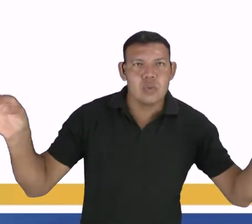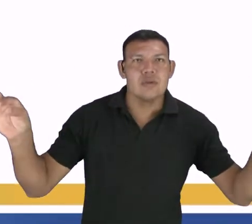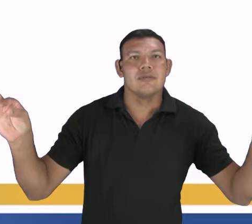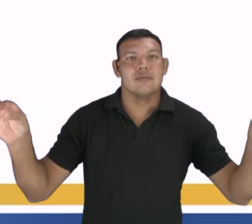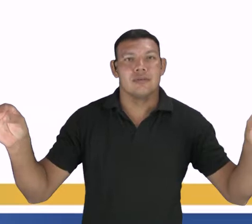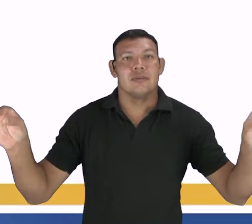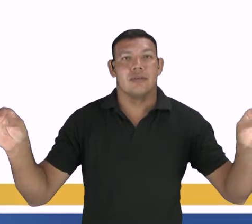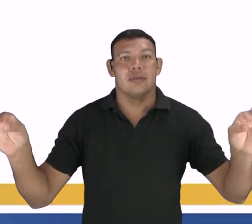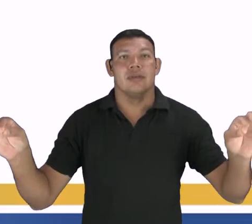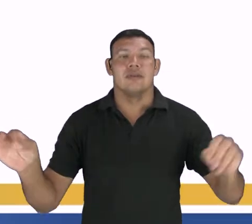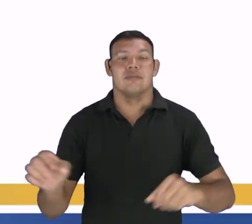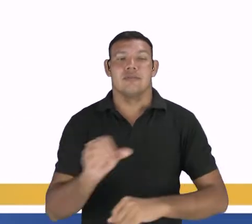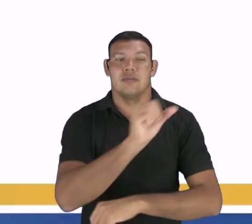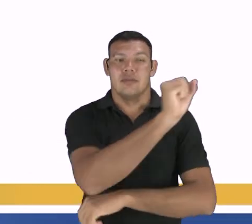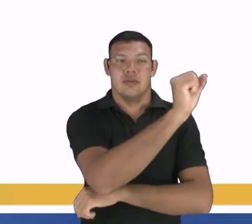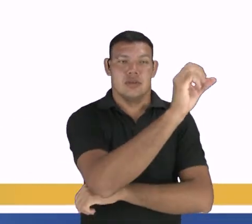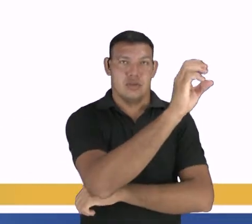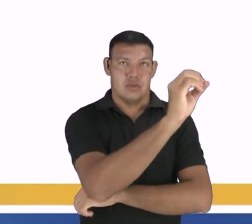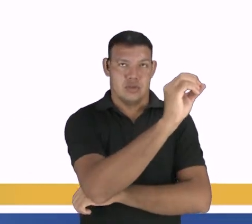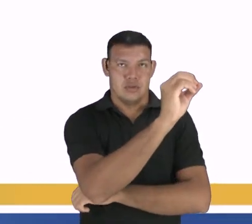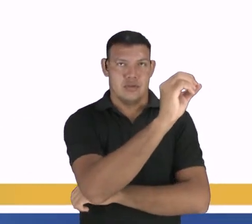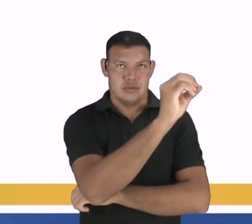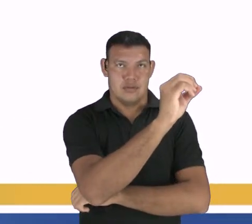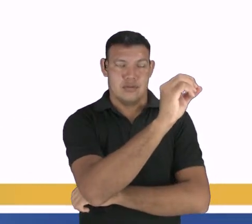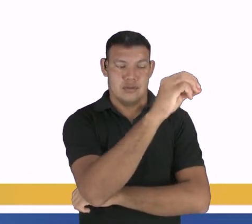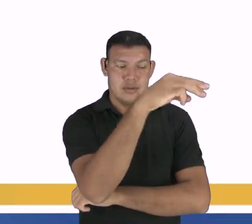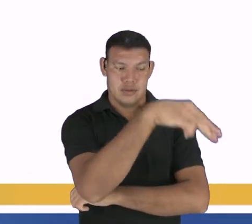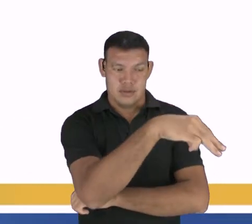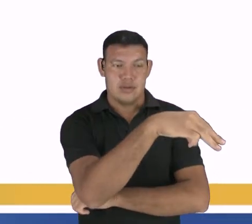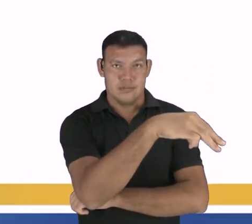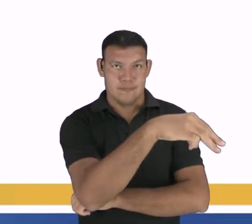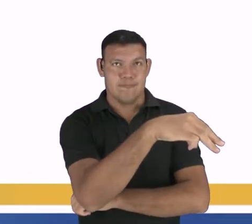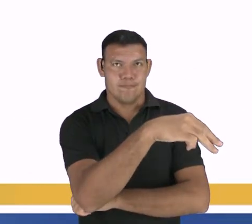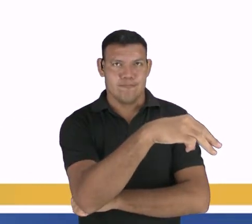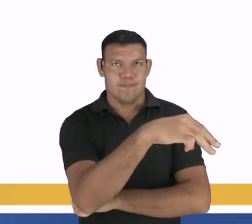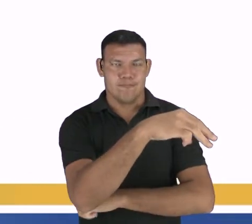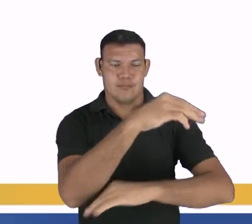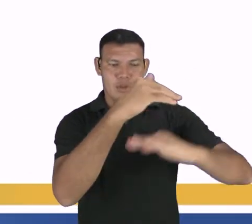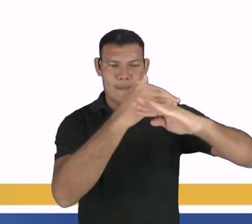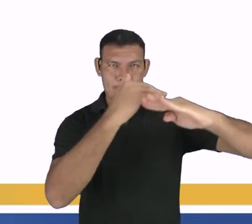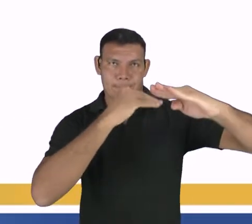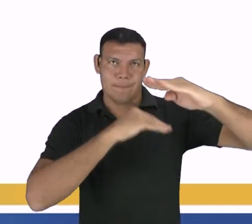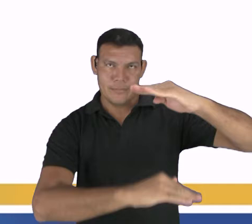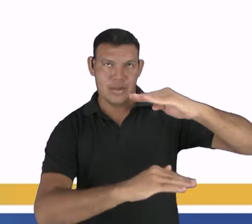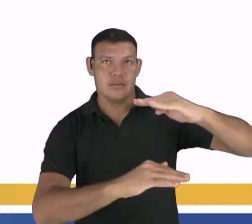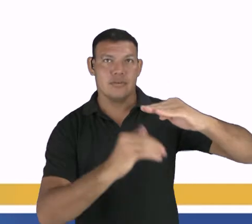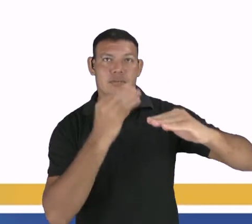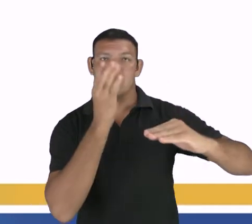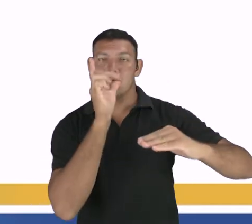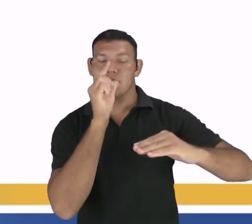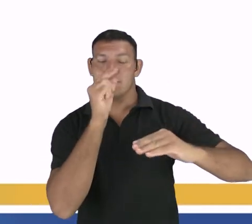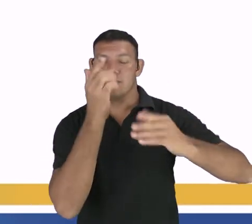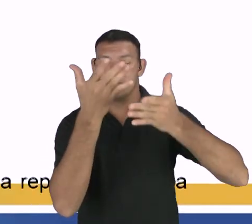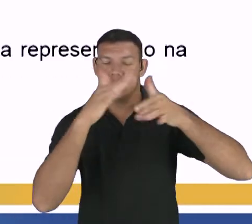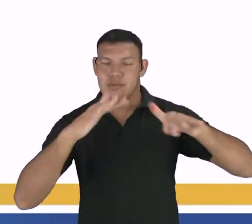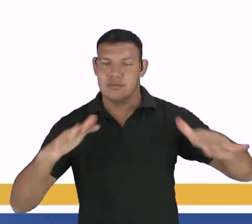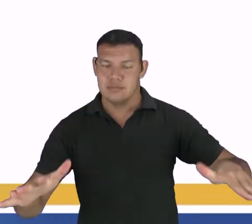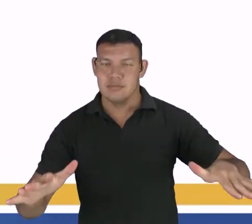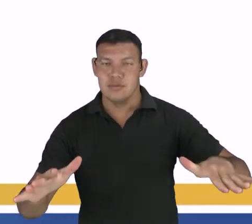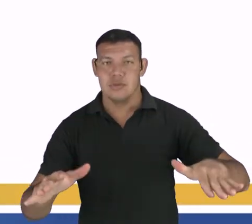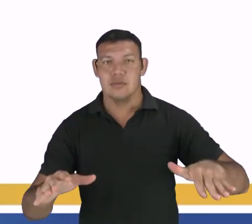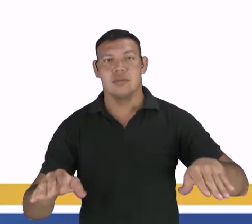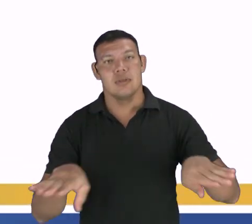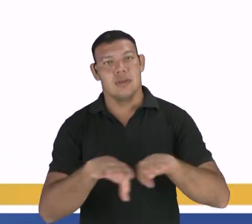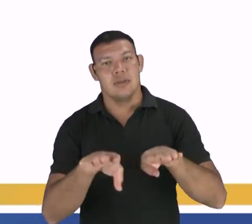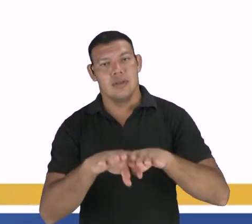há entre 80 metros abaixo do nível do mar e 30 metros acima do nível do mar? Muito bem,